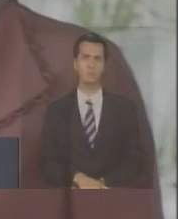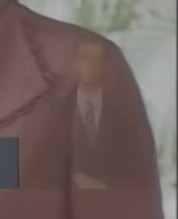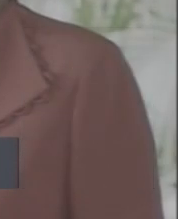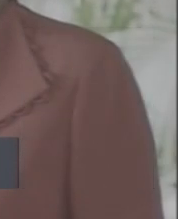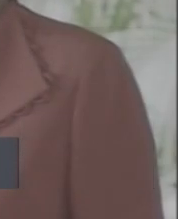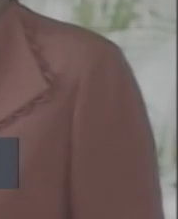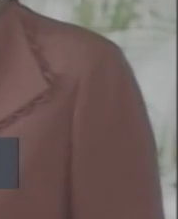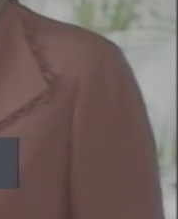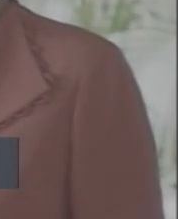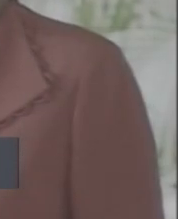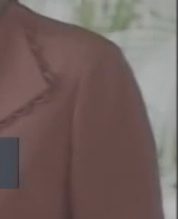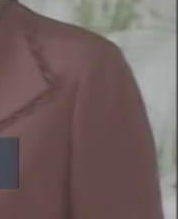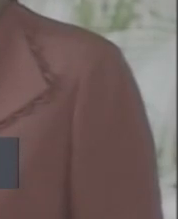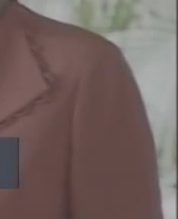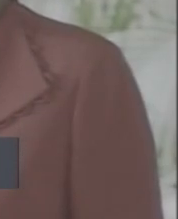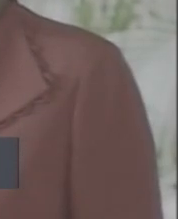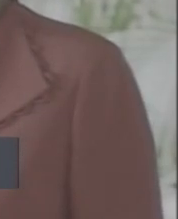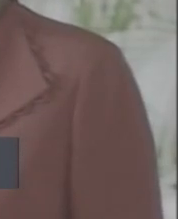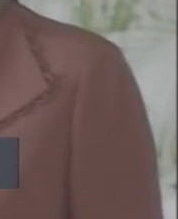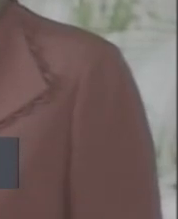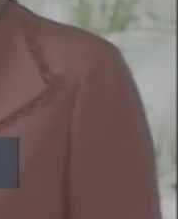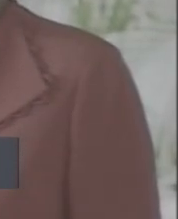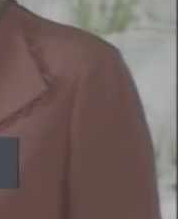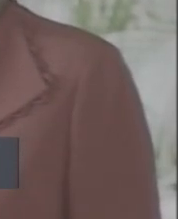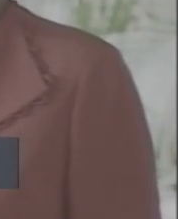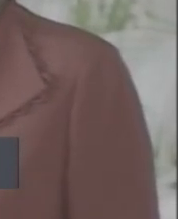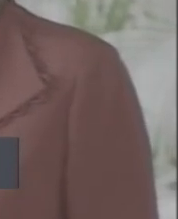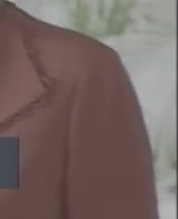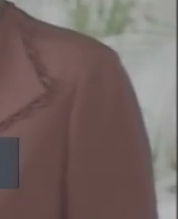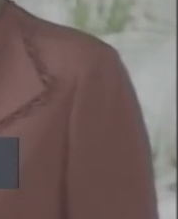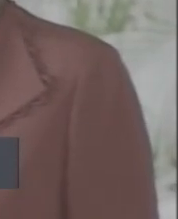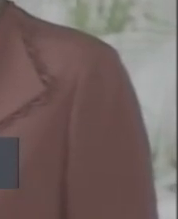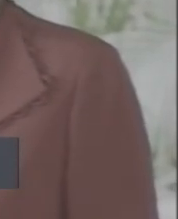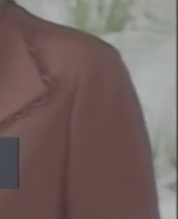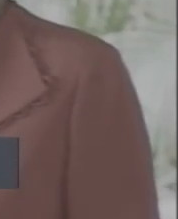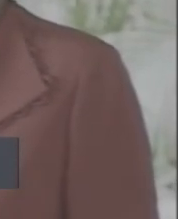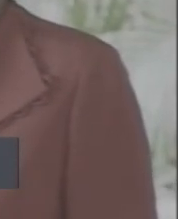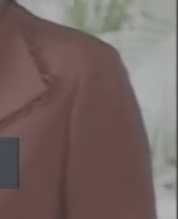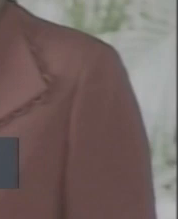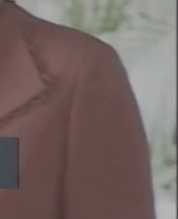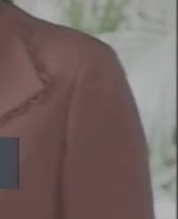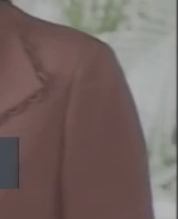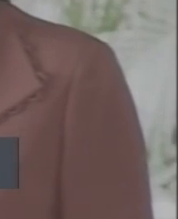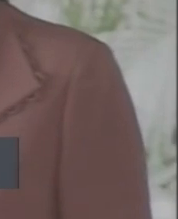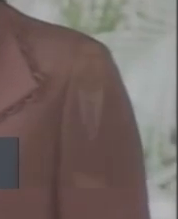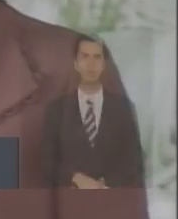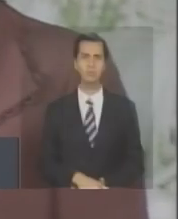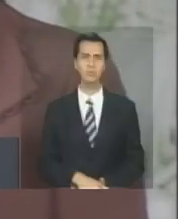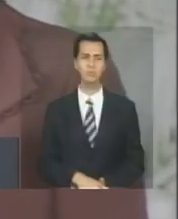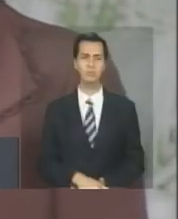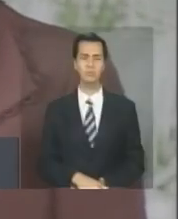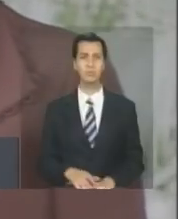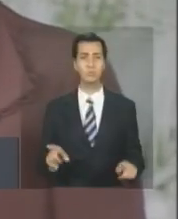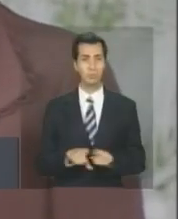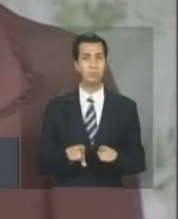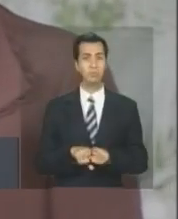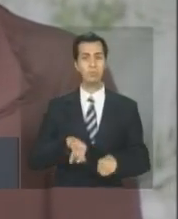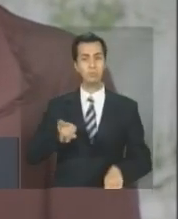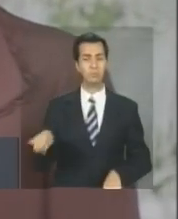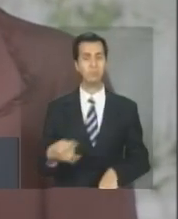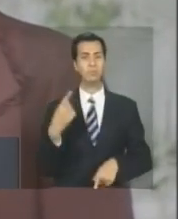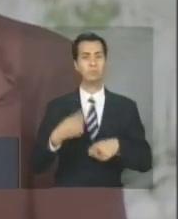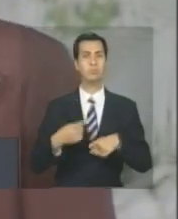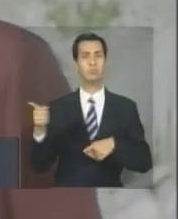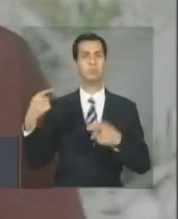le trajet entre Haïti et le Brésil à des situations dégradantes et inhumaines. Além de explorá-los cobrando